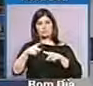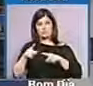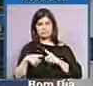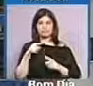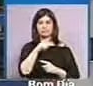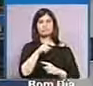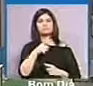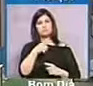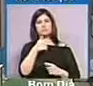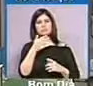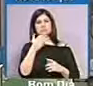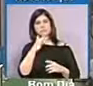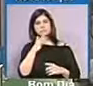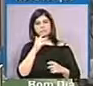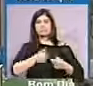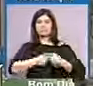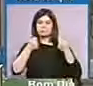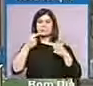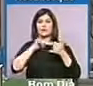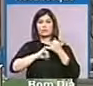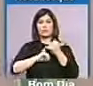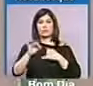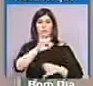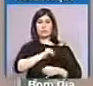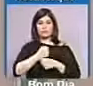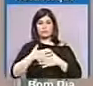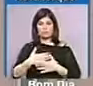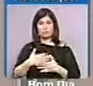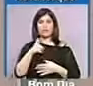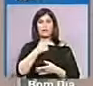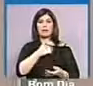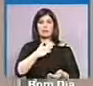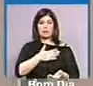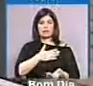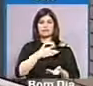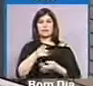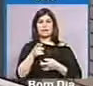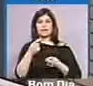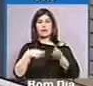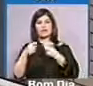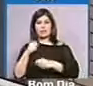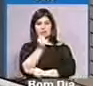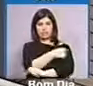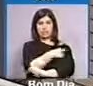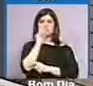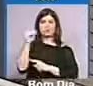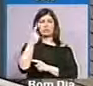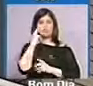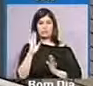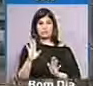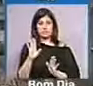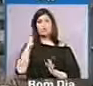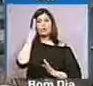Medidas que têm resultado, mas a Associação de Profissionais e Empresas de Mediação Imobiliária faz um alerta. O